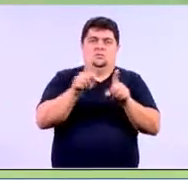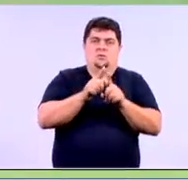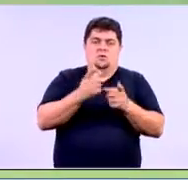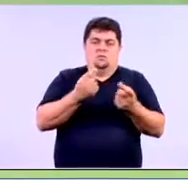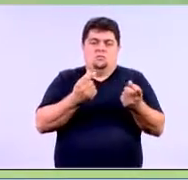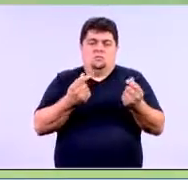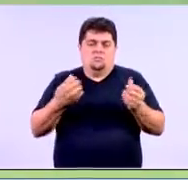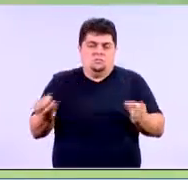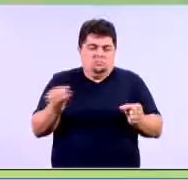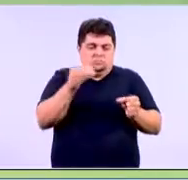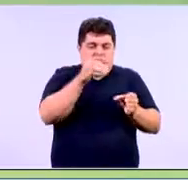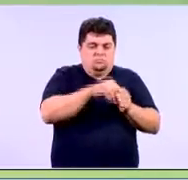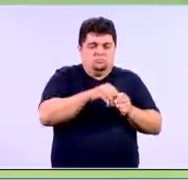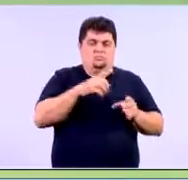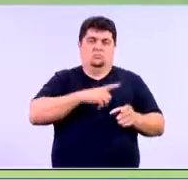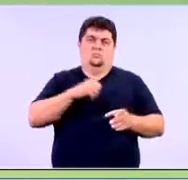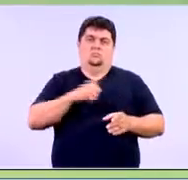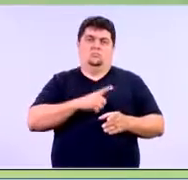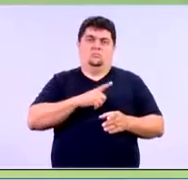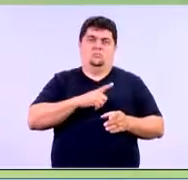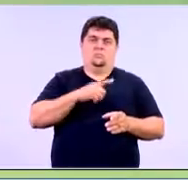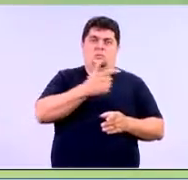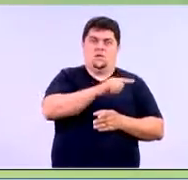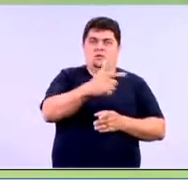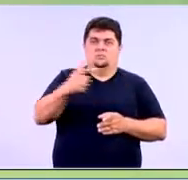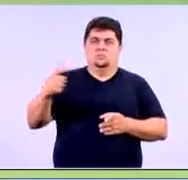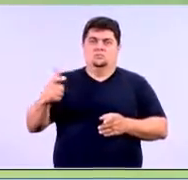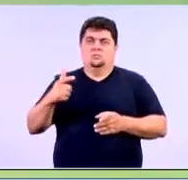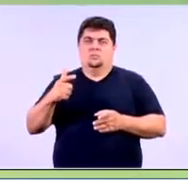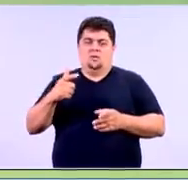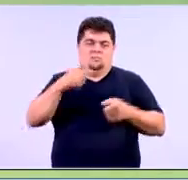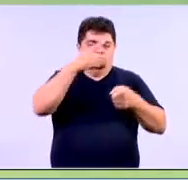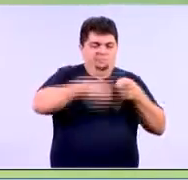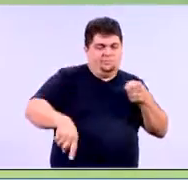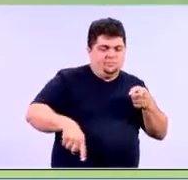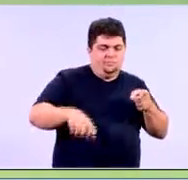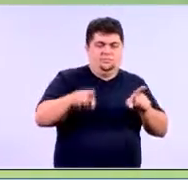nela possa exprimir, que não constitua sanção